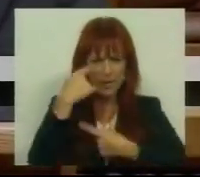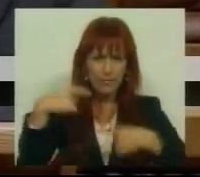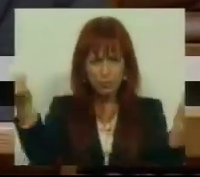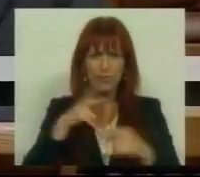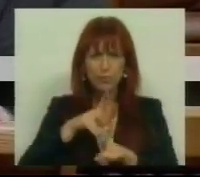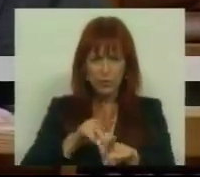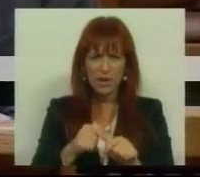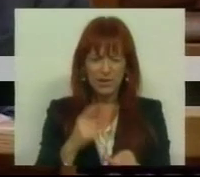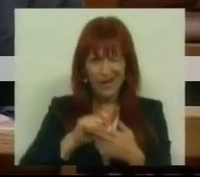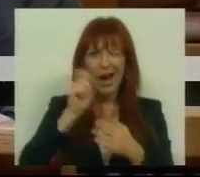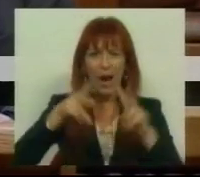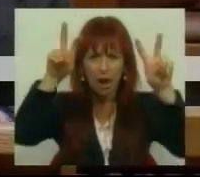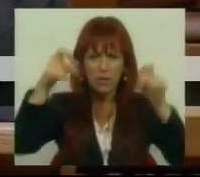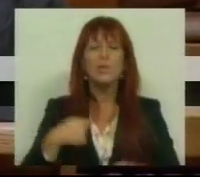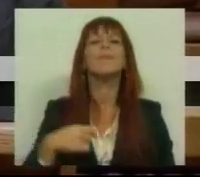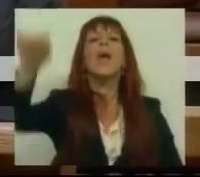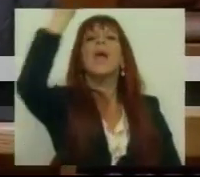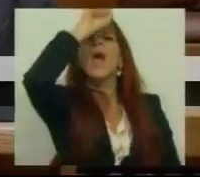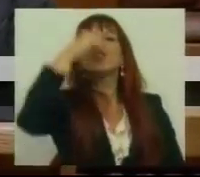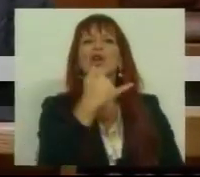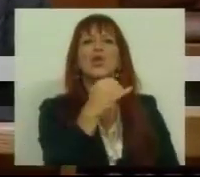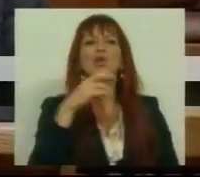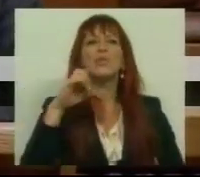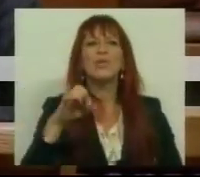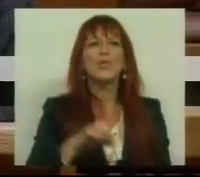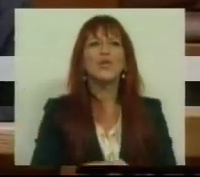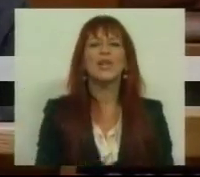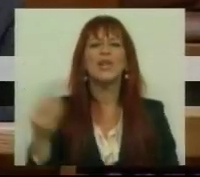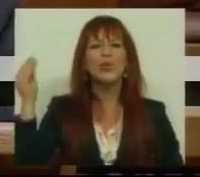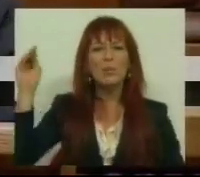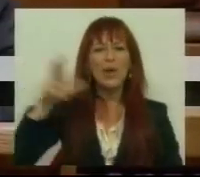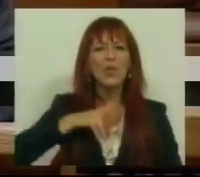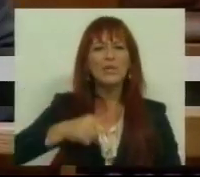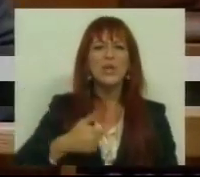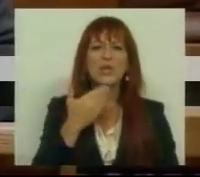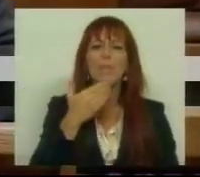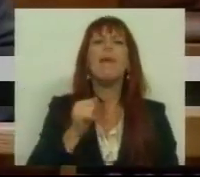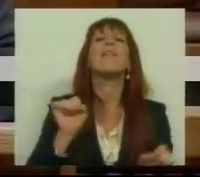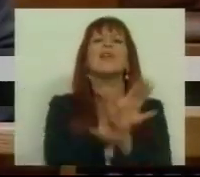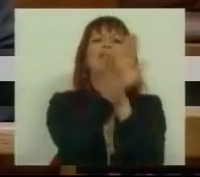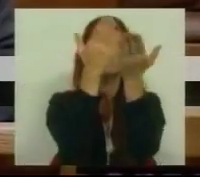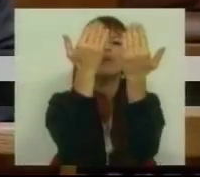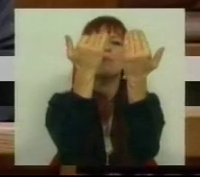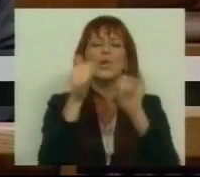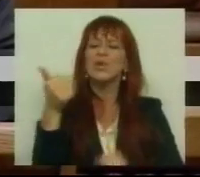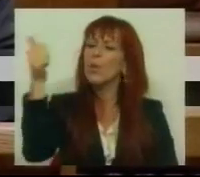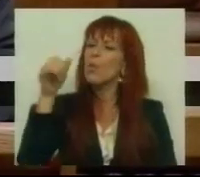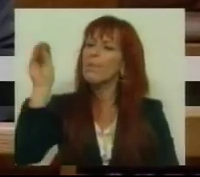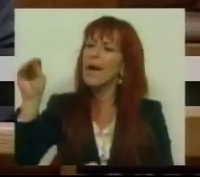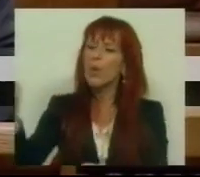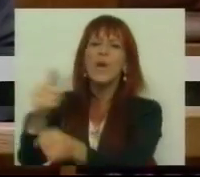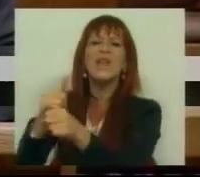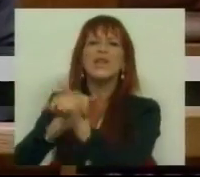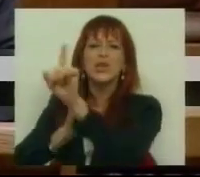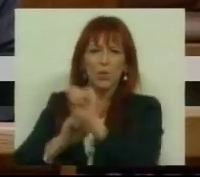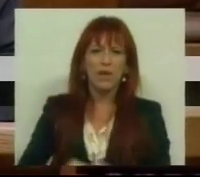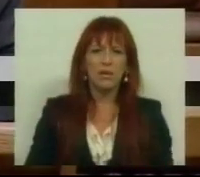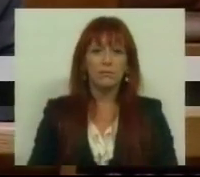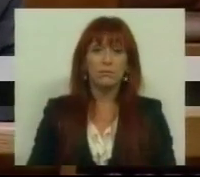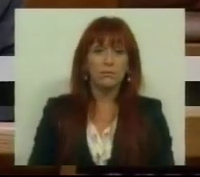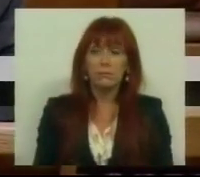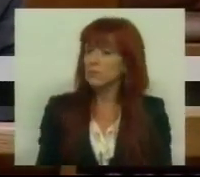portuguesa. Em janeiro de 2008, o Banco de Portugal pede esclarecimentos sobre o Banco Insular.